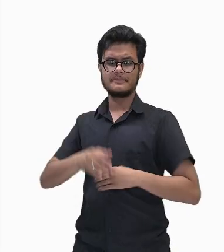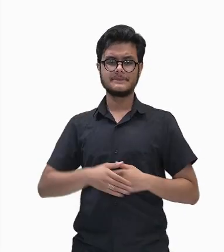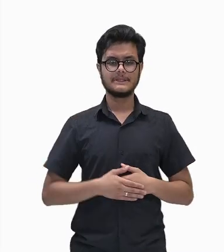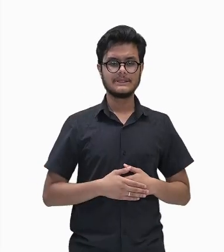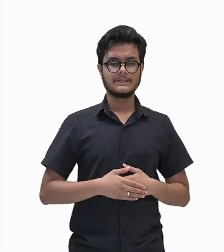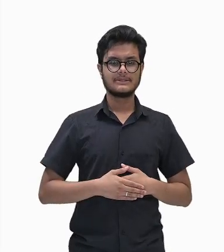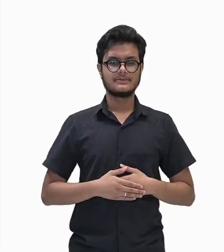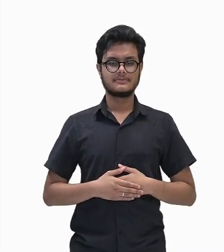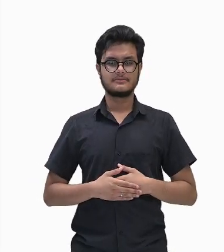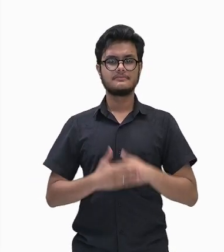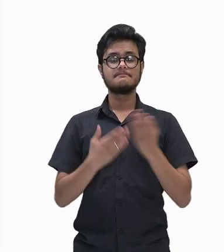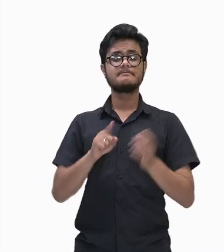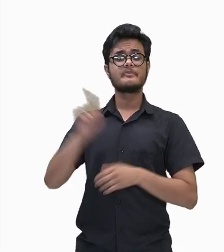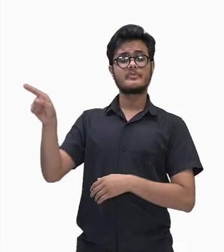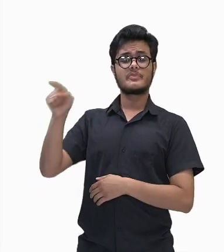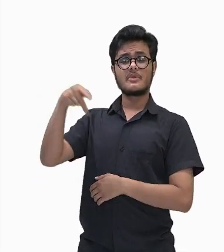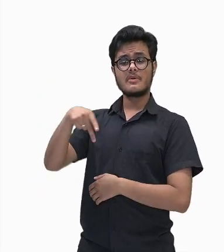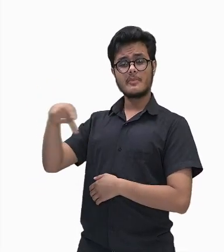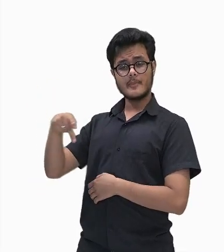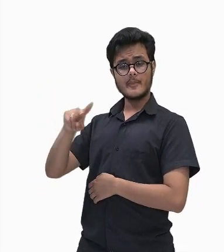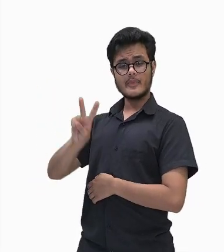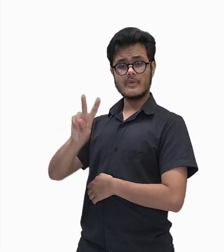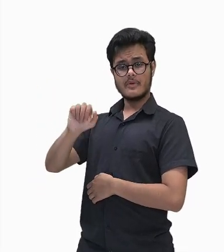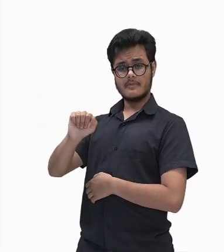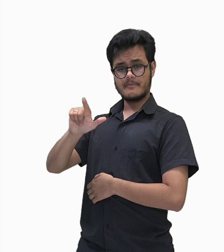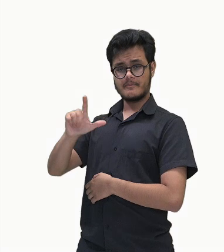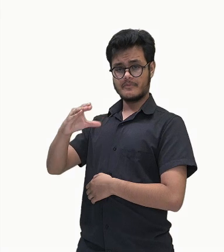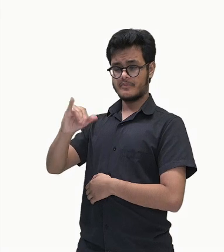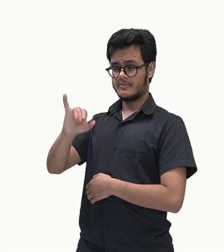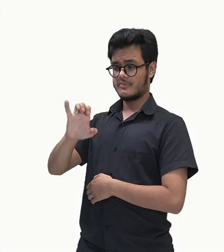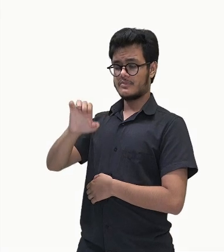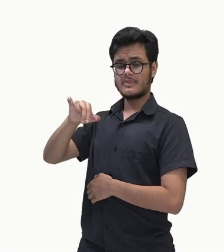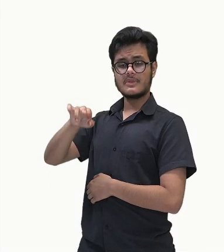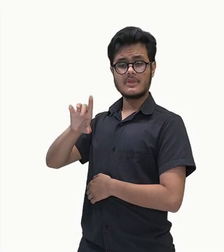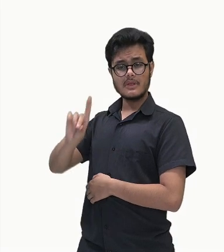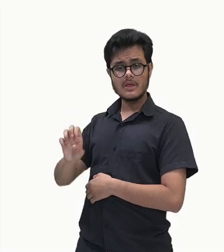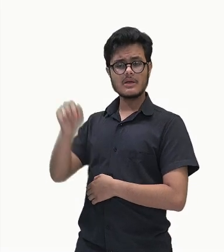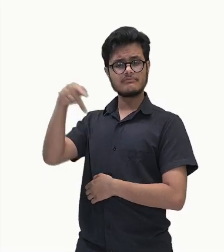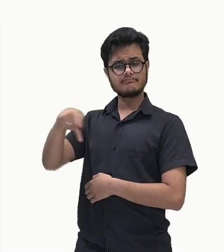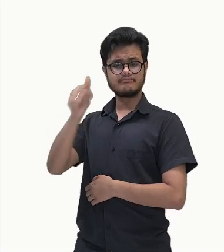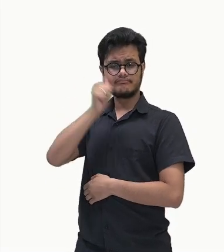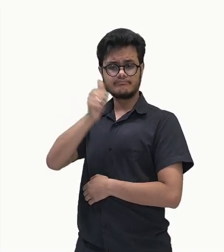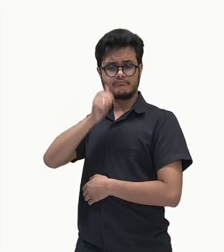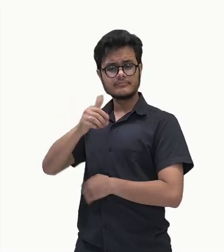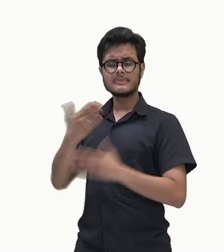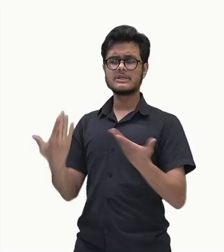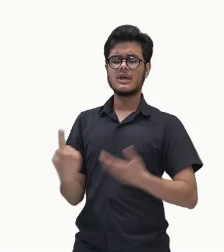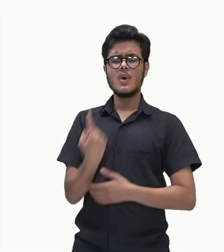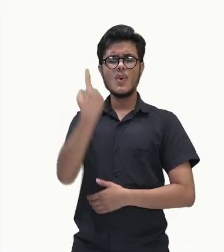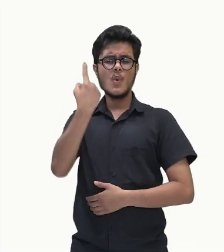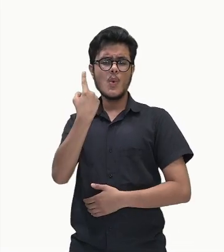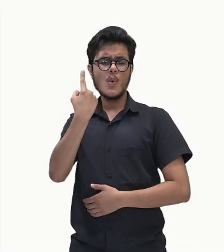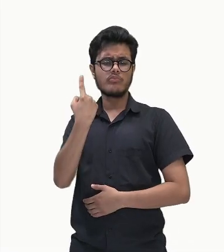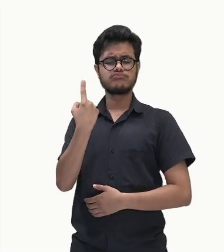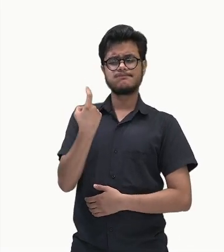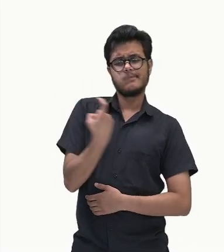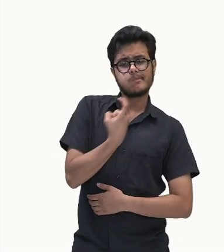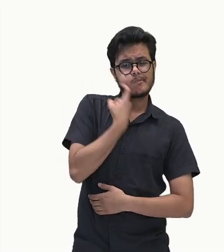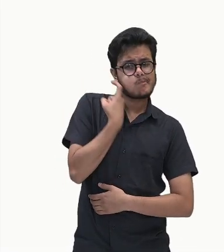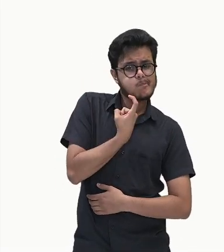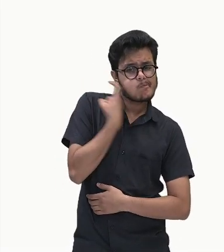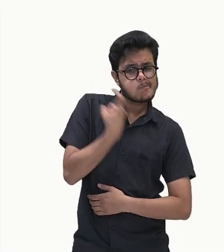ver a professora vai disposta a comer um tipo de peixe e depois uma